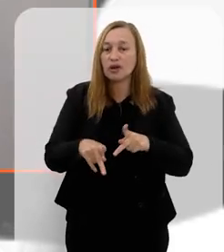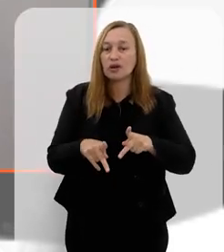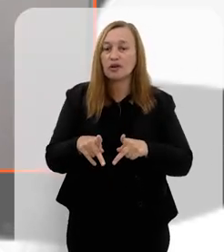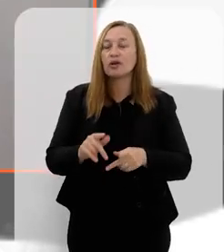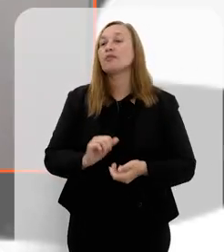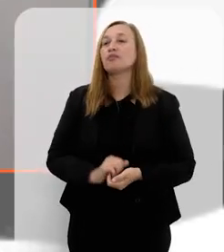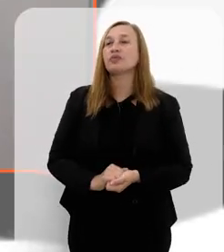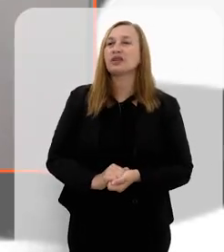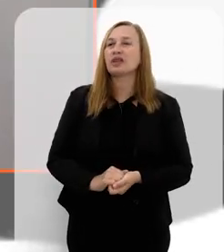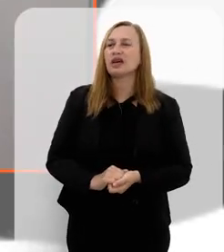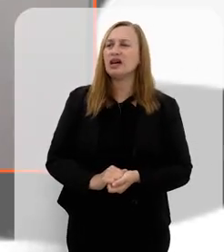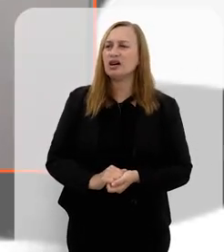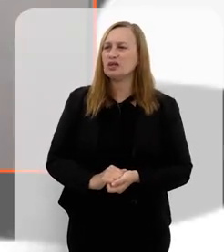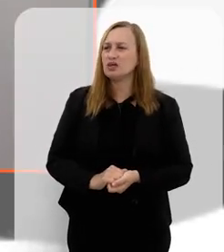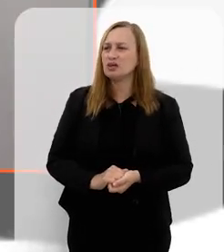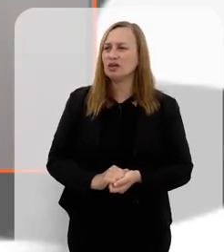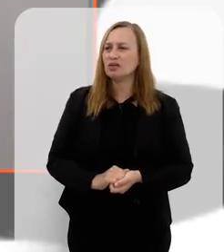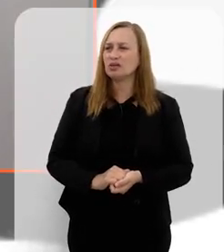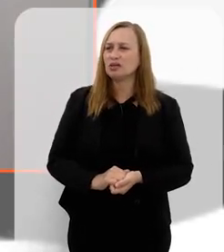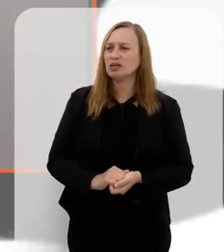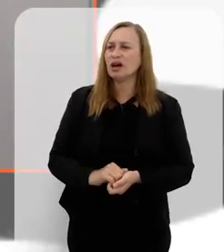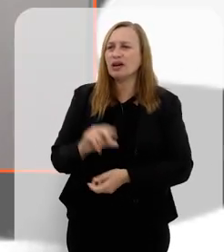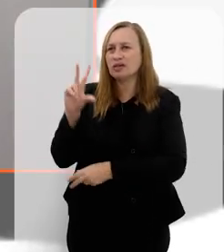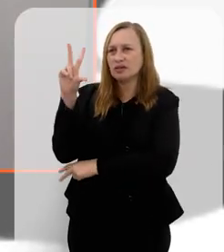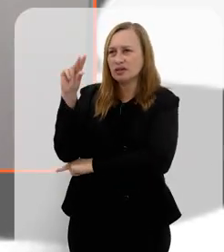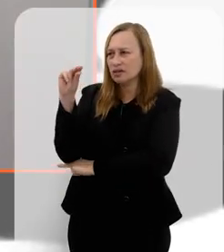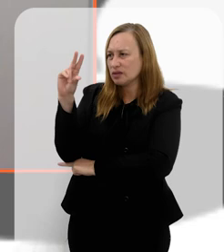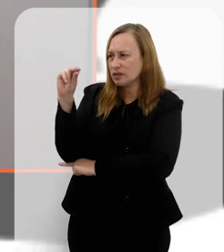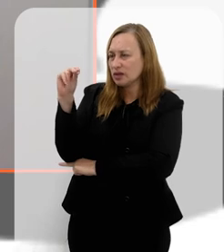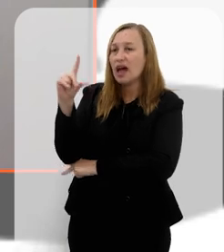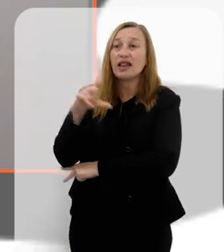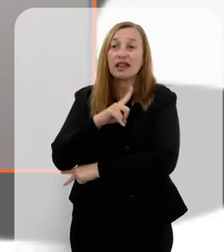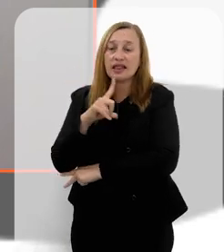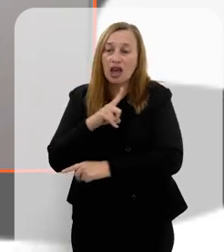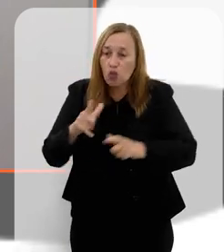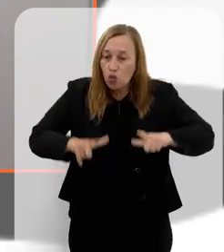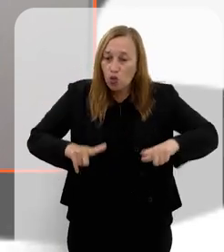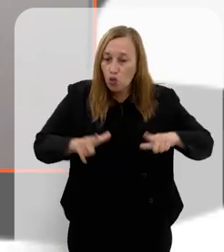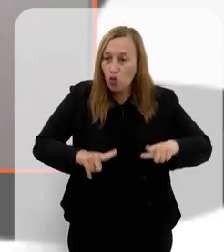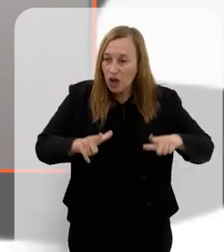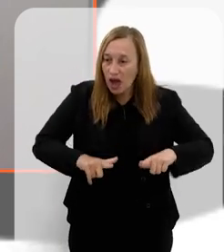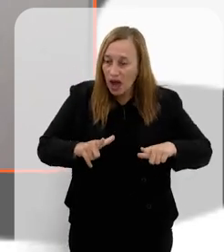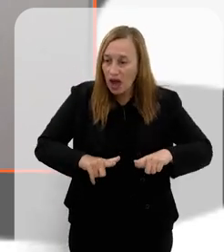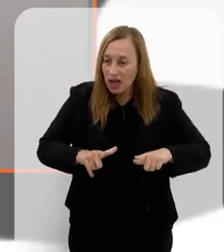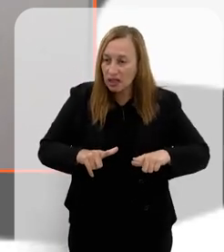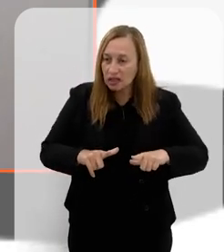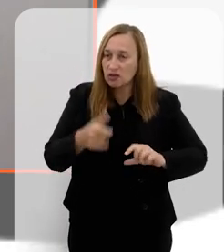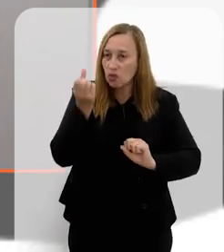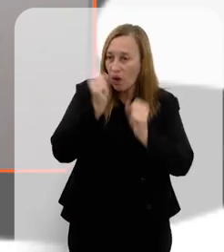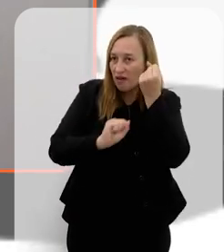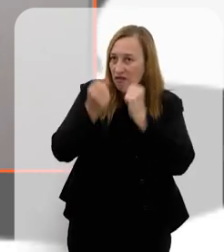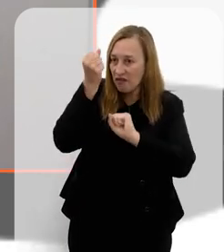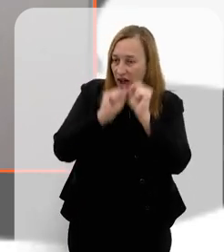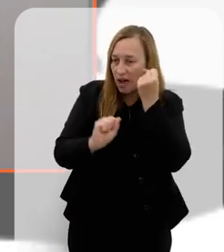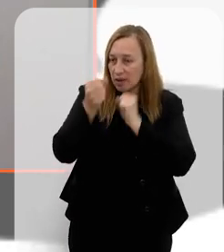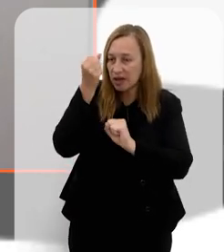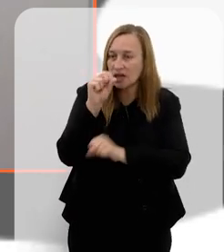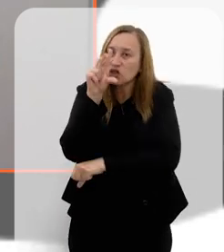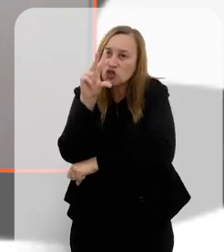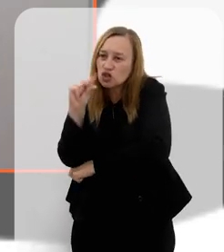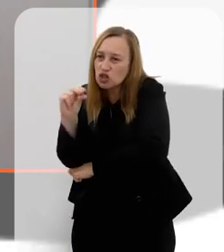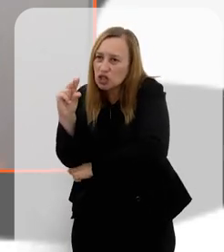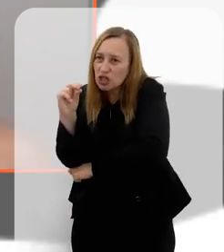gansos, existe uma indústria hoje em dia, né, de criação de animal para consumo.